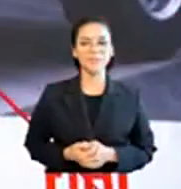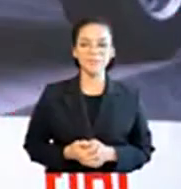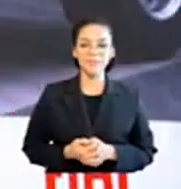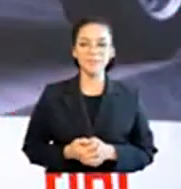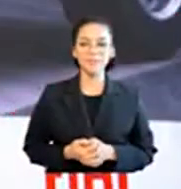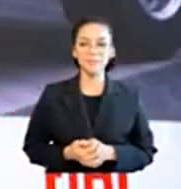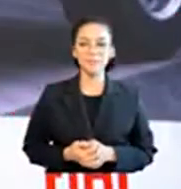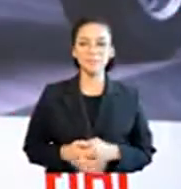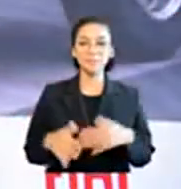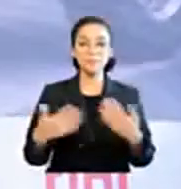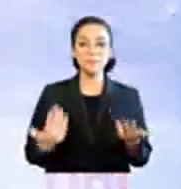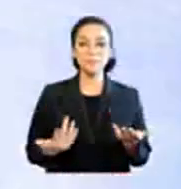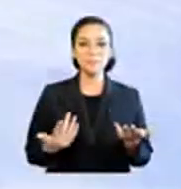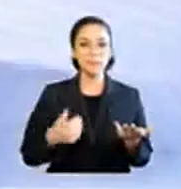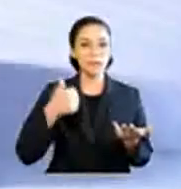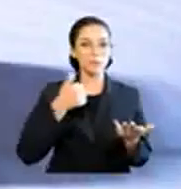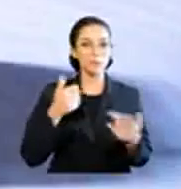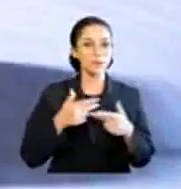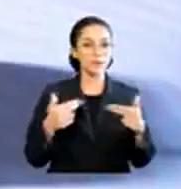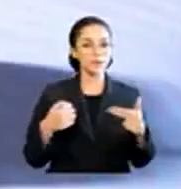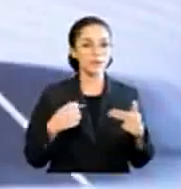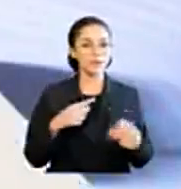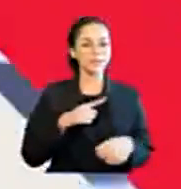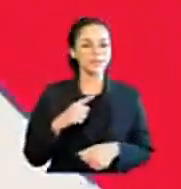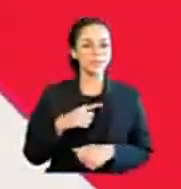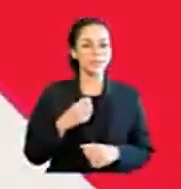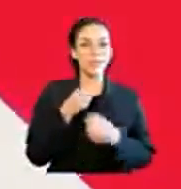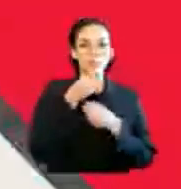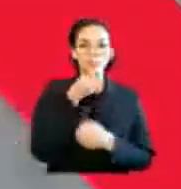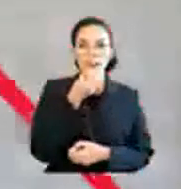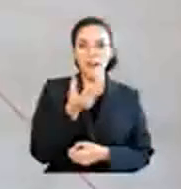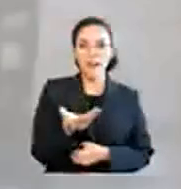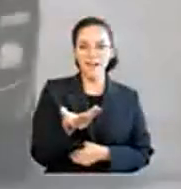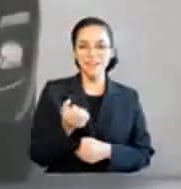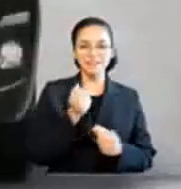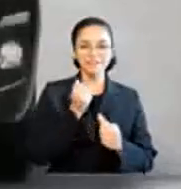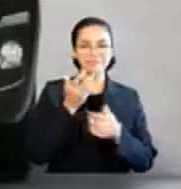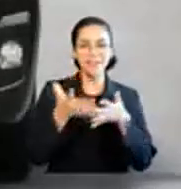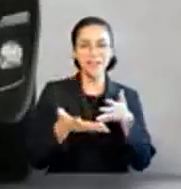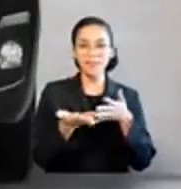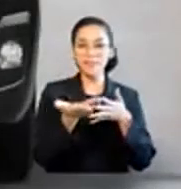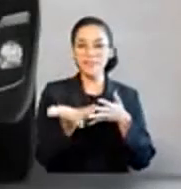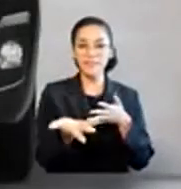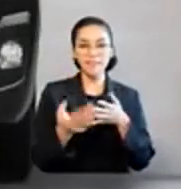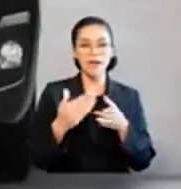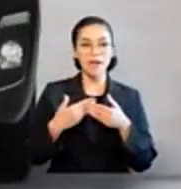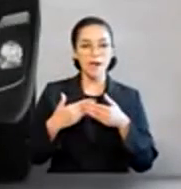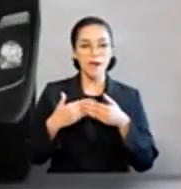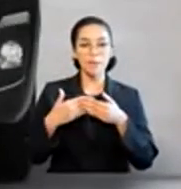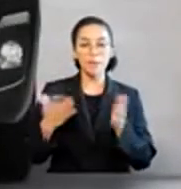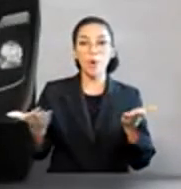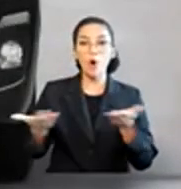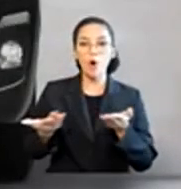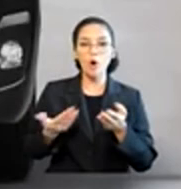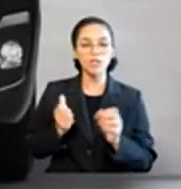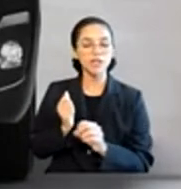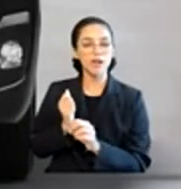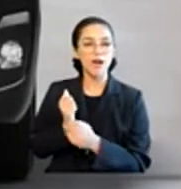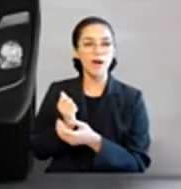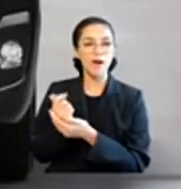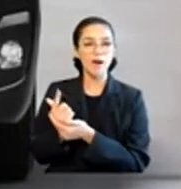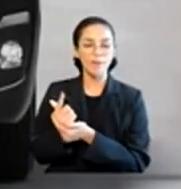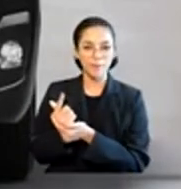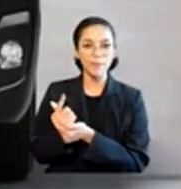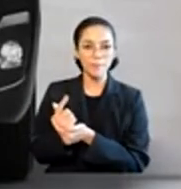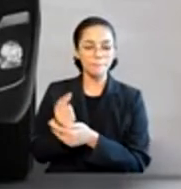bem, então a primeira coisa que eu tenho para contar para vocês é que nós estamos abrindo a pré-venda hoje, nesse momento, então você